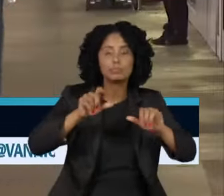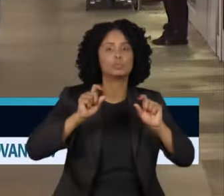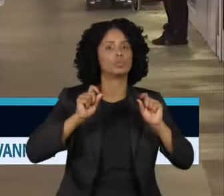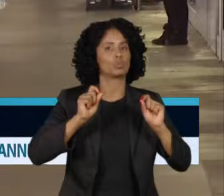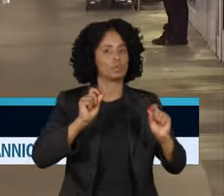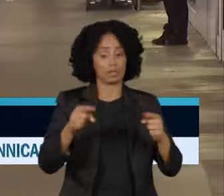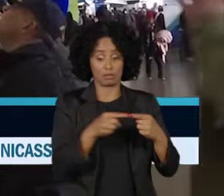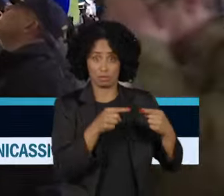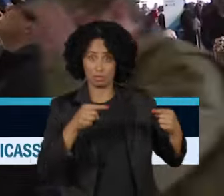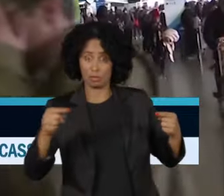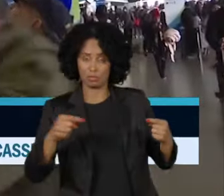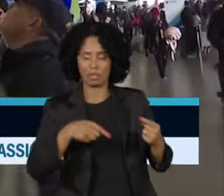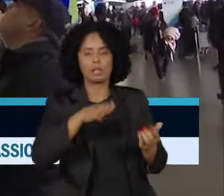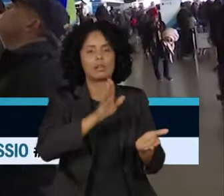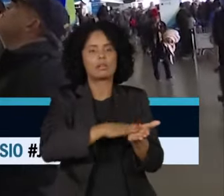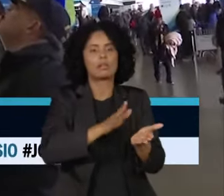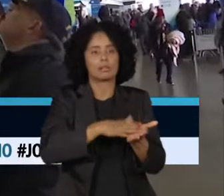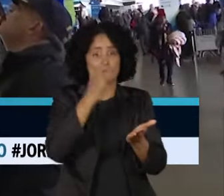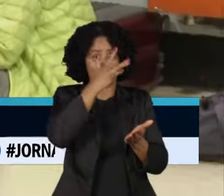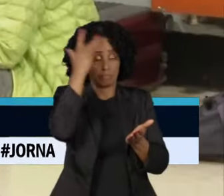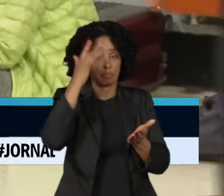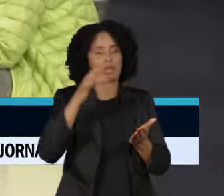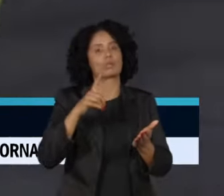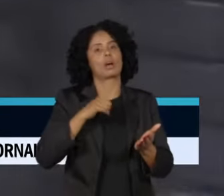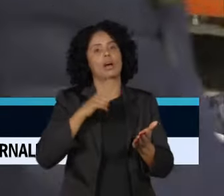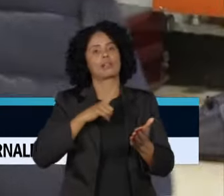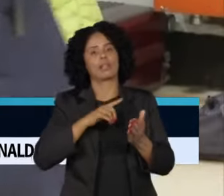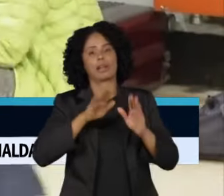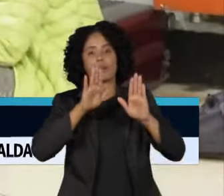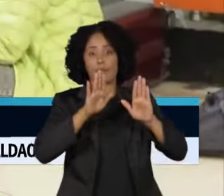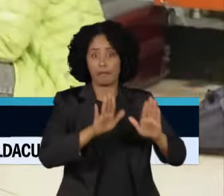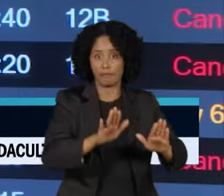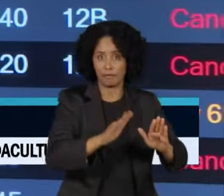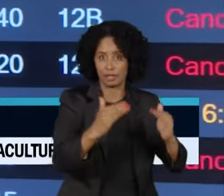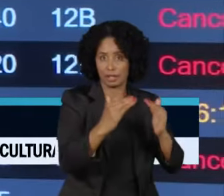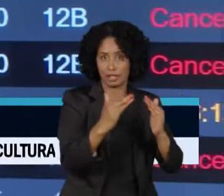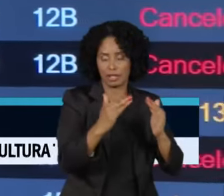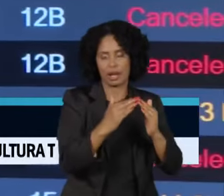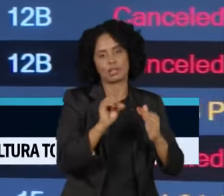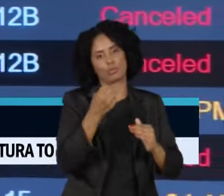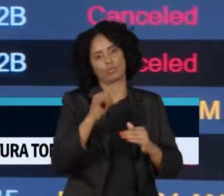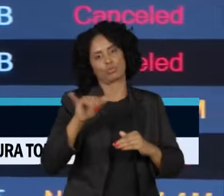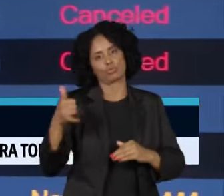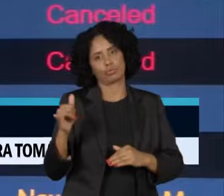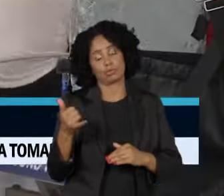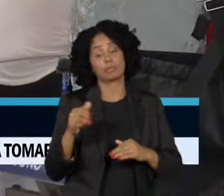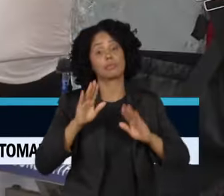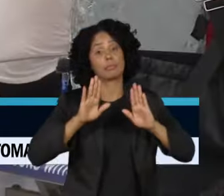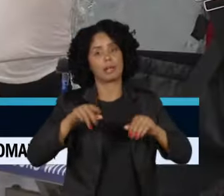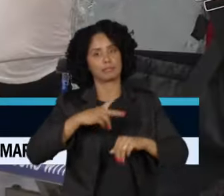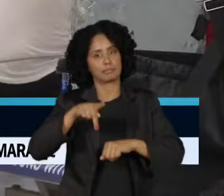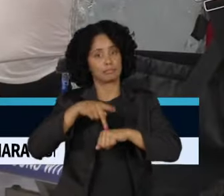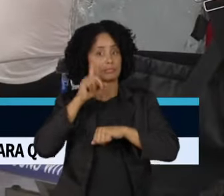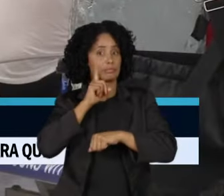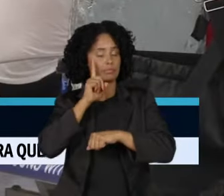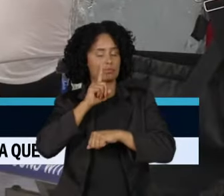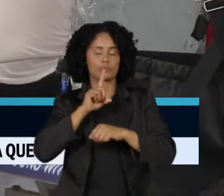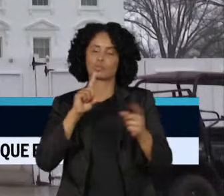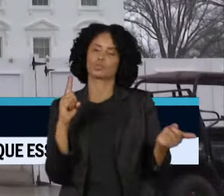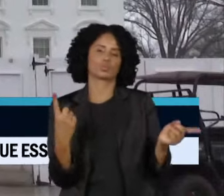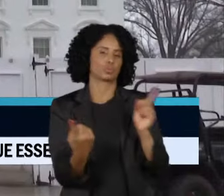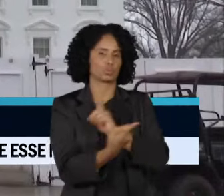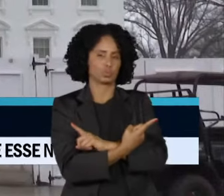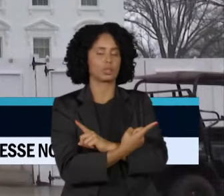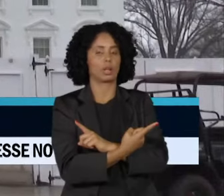deixará de exigir que viajantes entrem em quarentena a partir de 8 de janeiro. Já os Estados Unidos adotaram medida contrária.